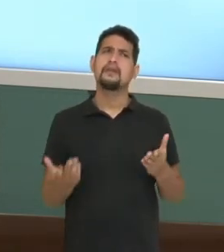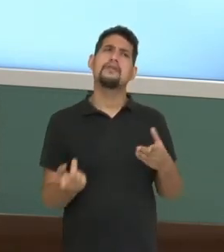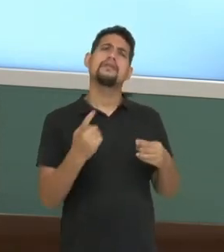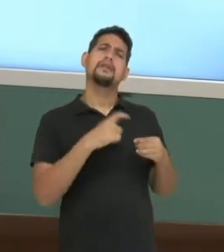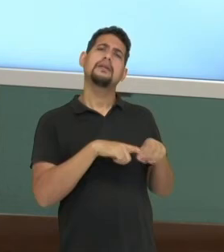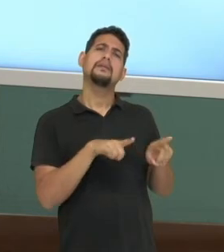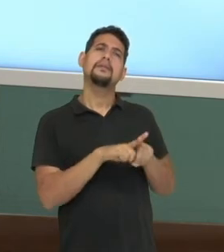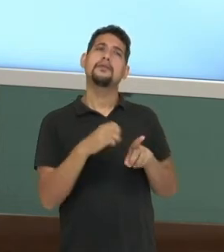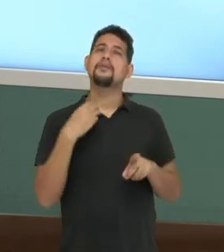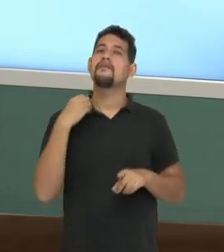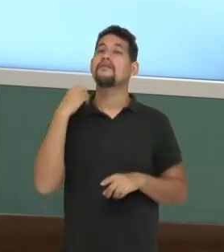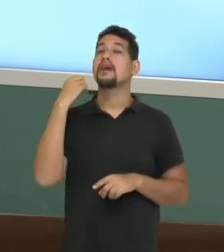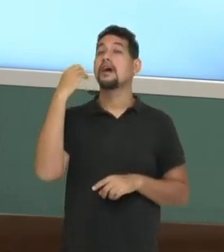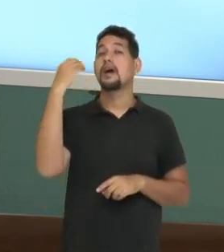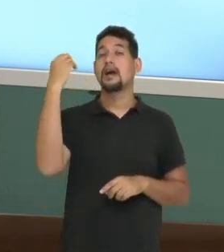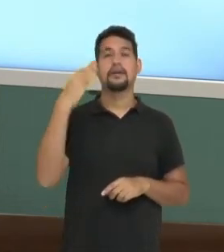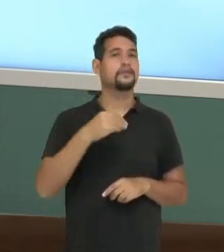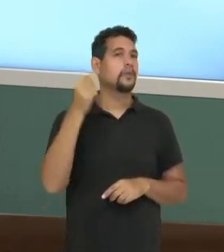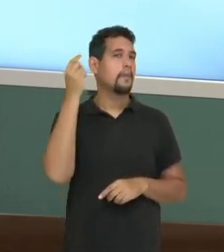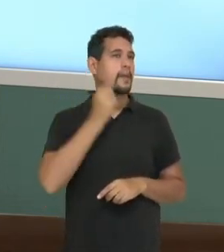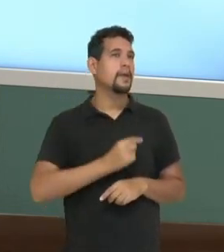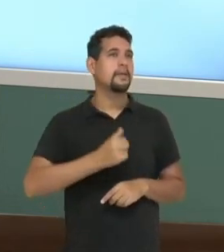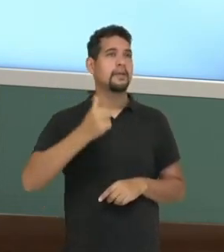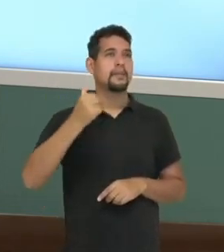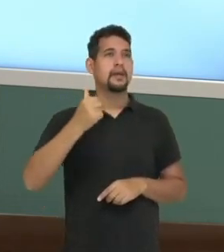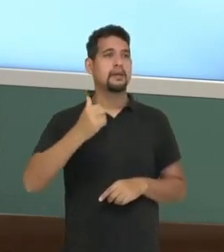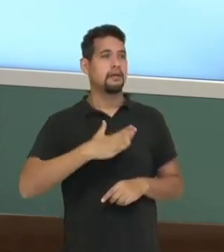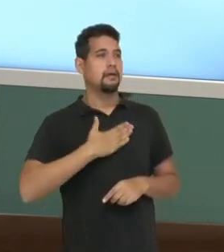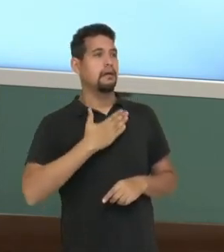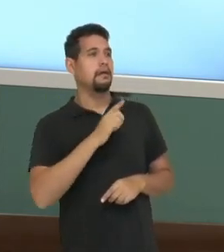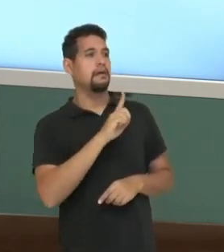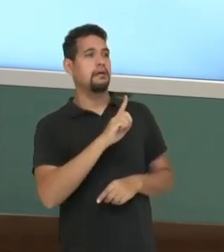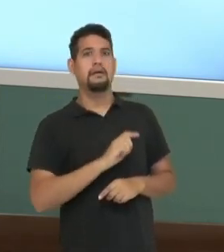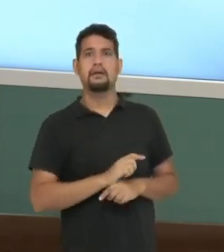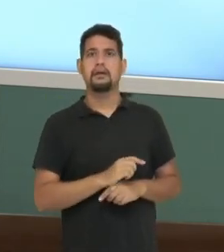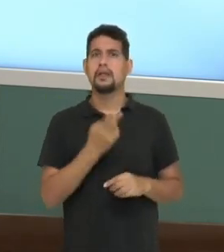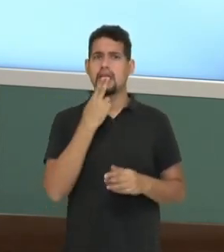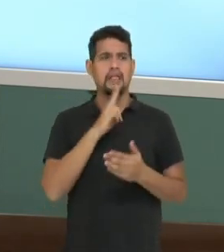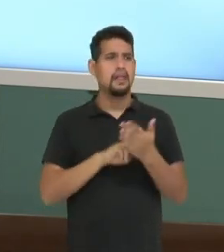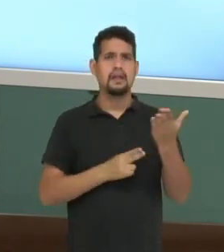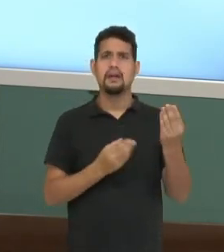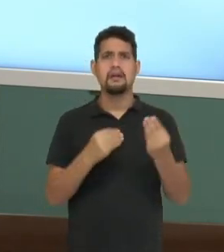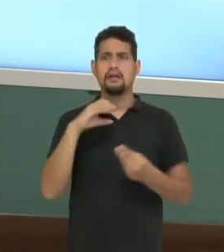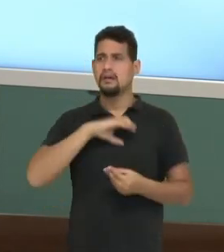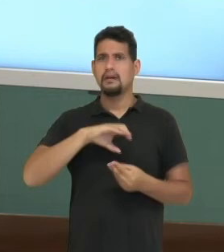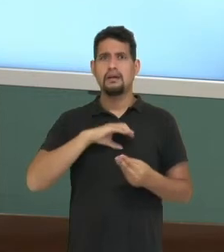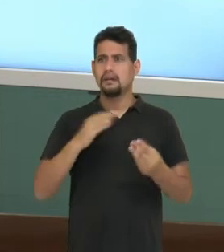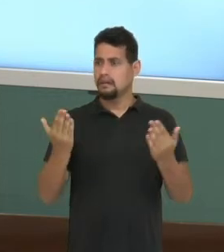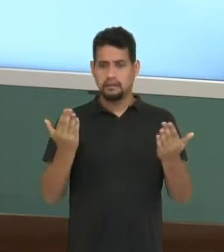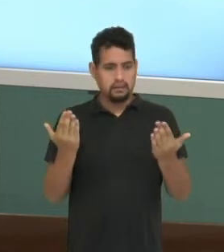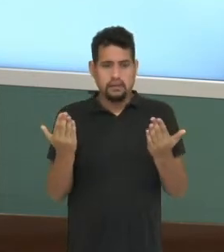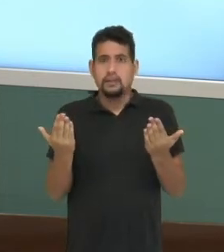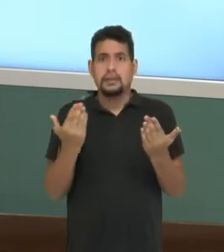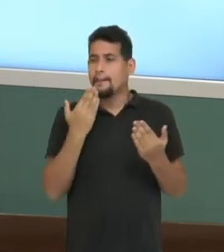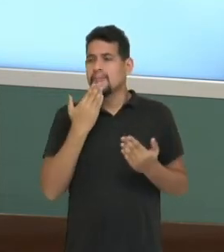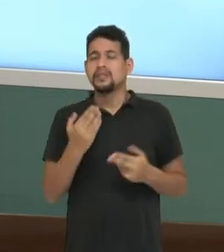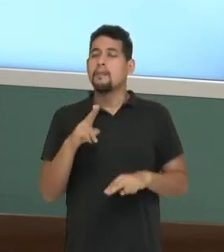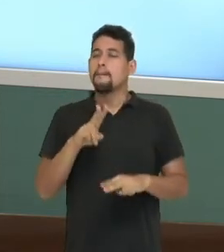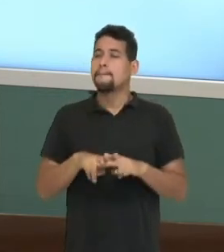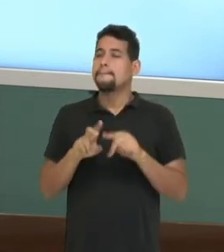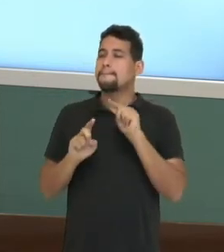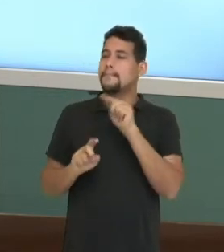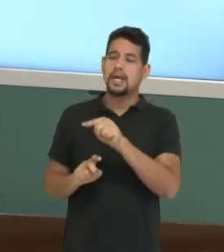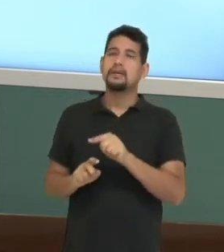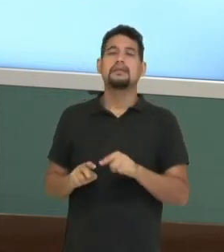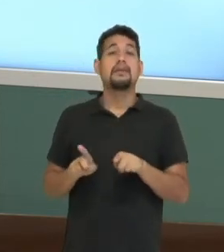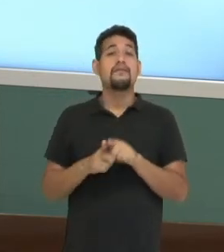de uma viagem, né, Dom Pedro I é surpreendido com cartas, ordens portuguesas exigindo a sua prisão e o